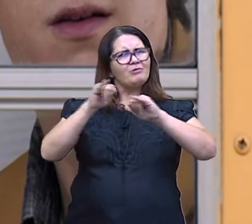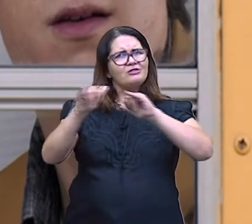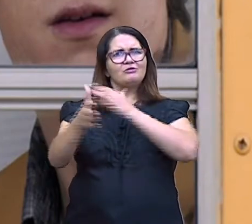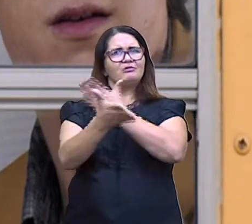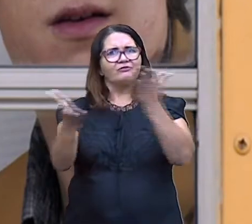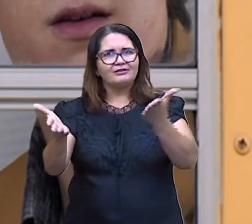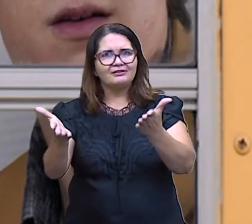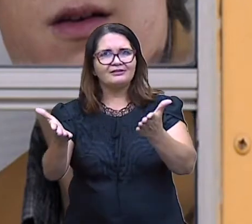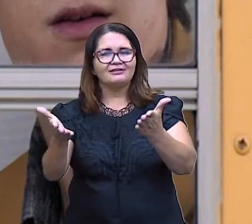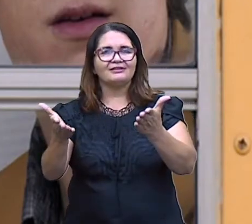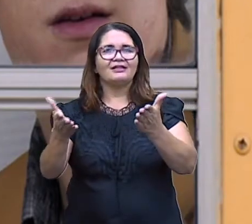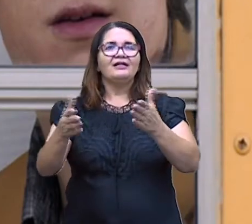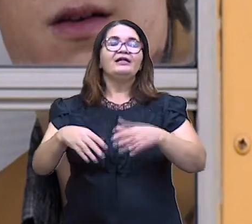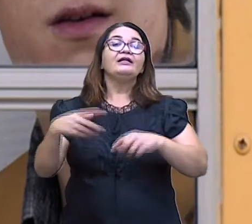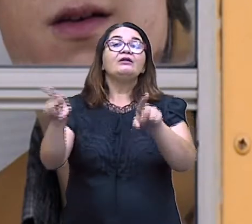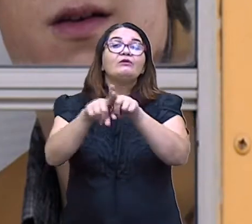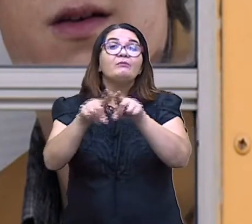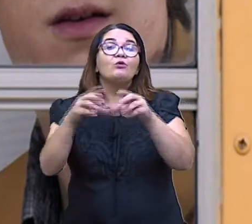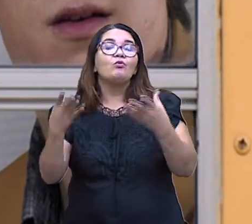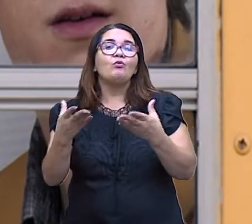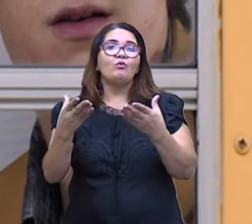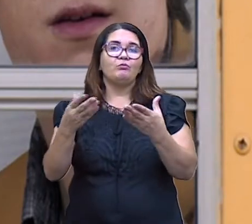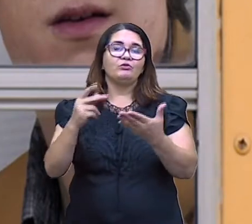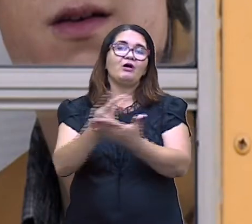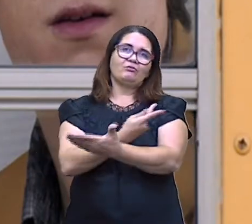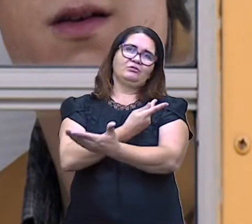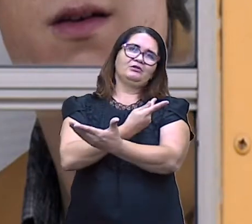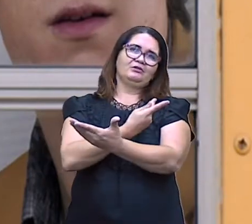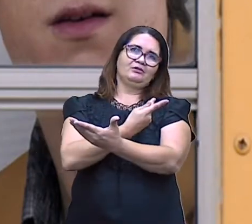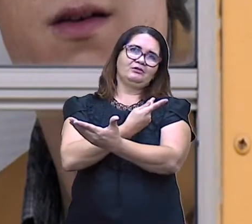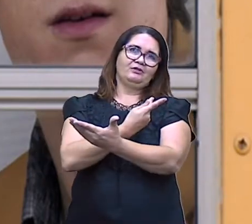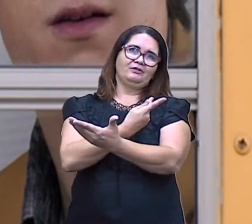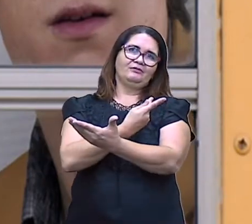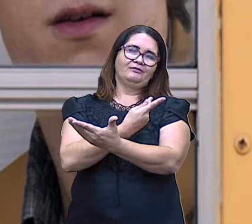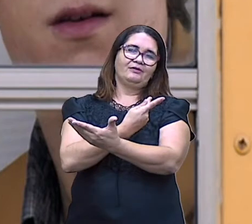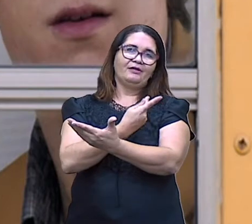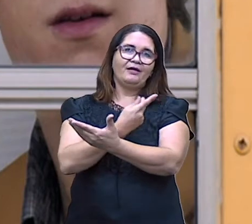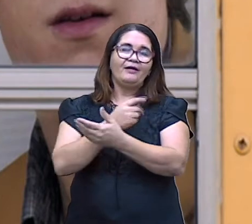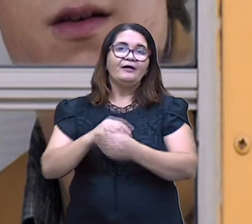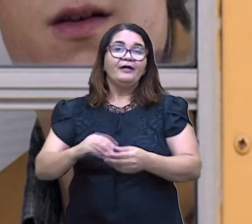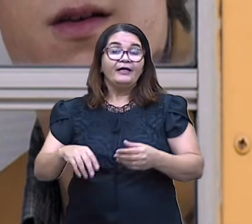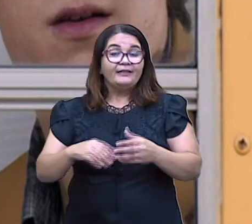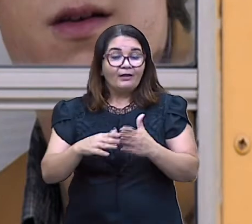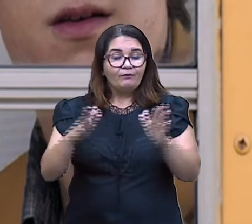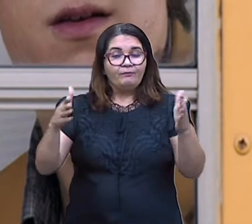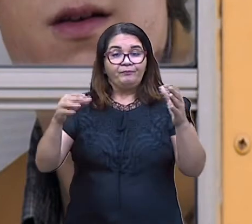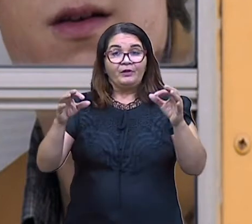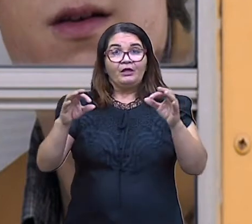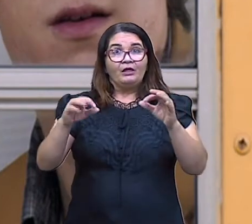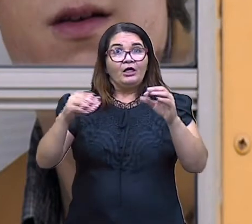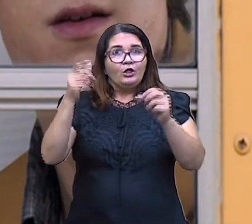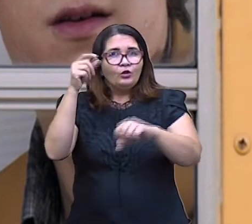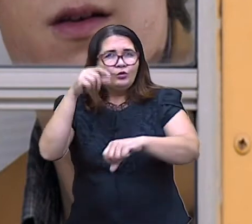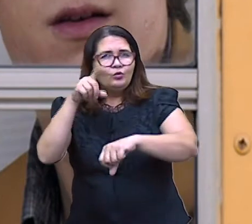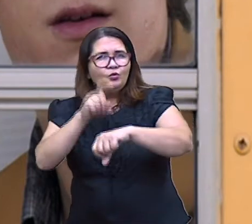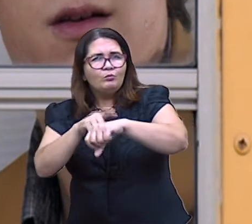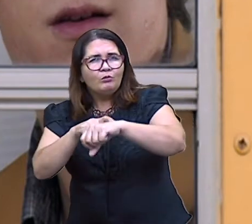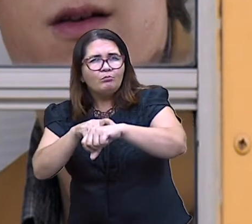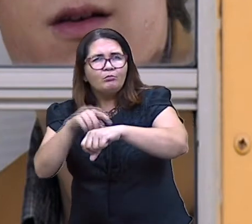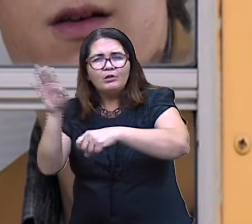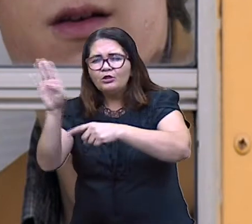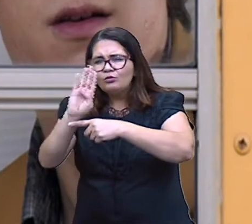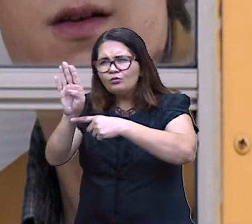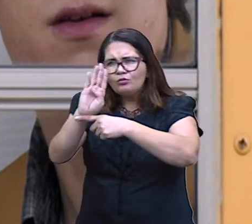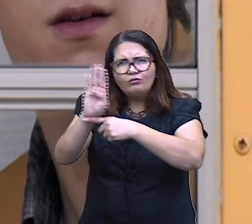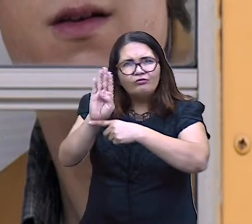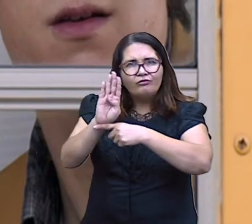a descrição das ações também no filme, né? Nós temos que ter tudo isso, do que está acontecendo na tela ali. A ação ela deve ser contada